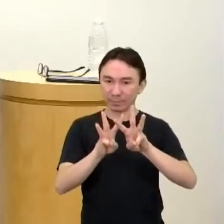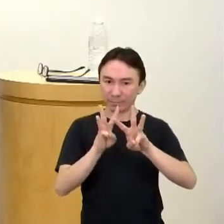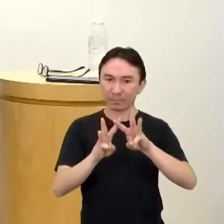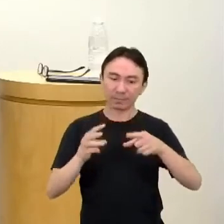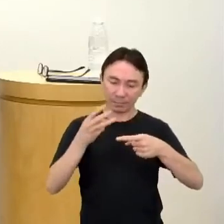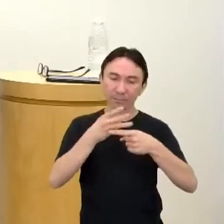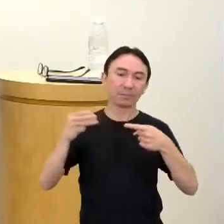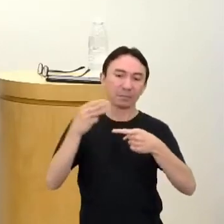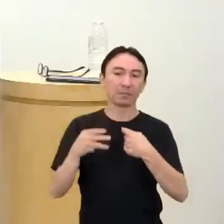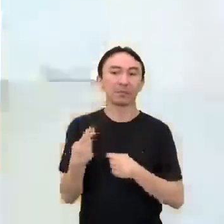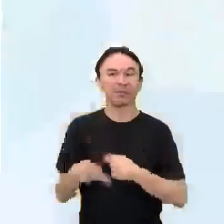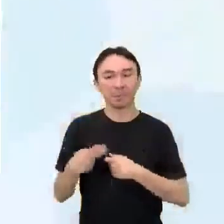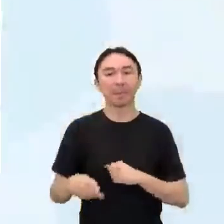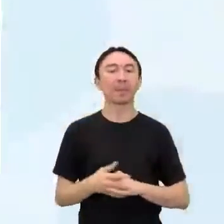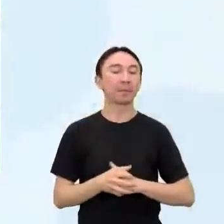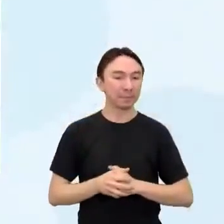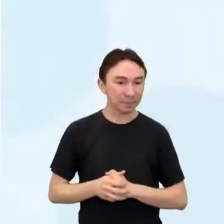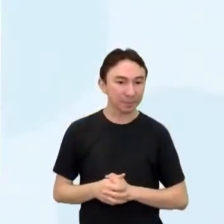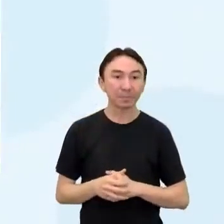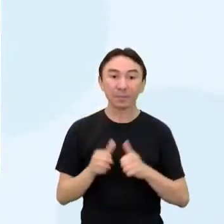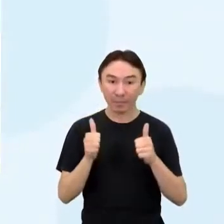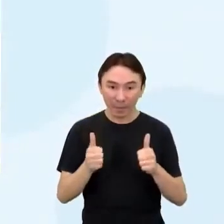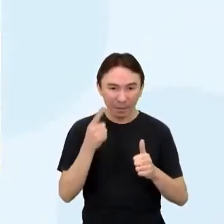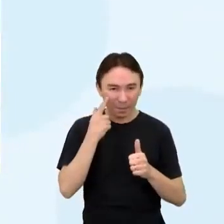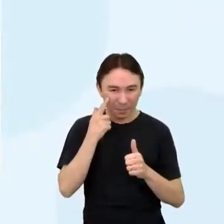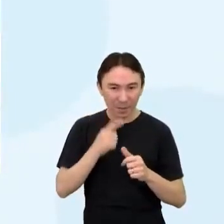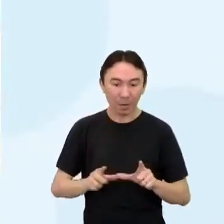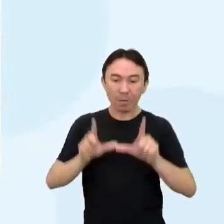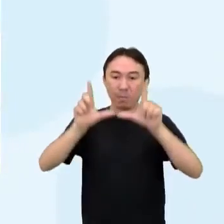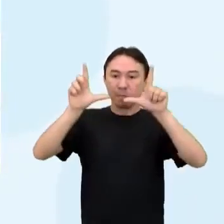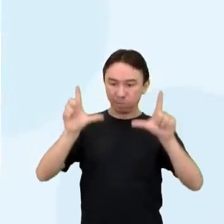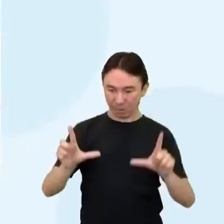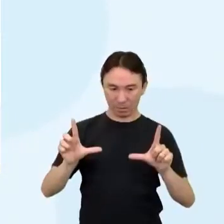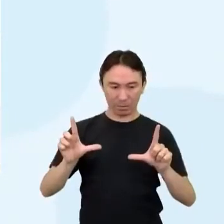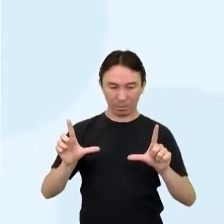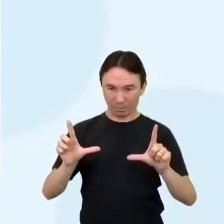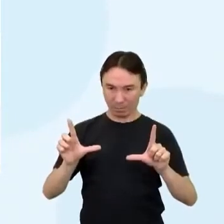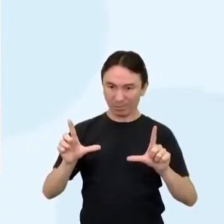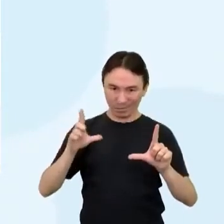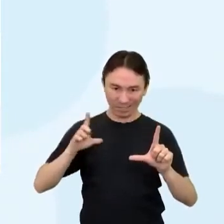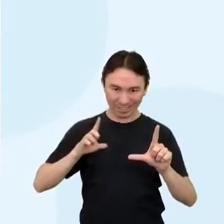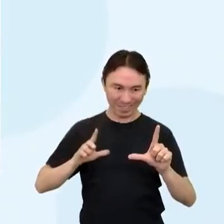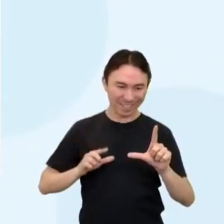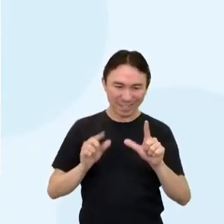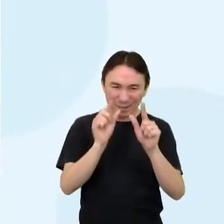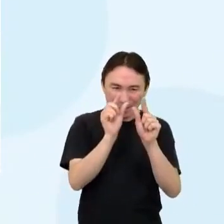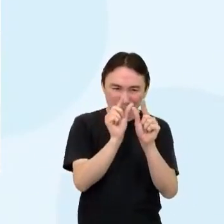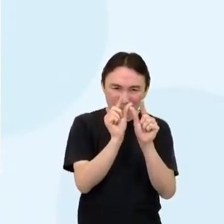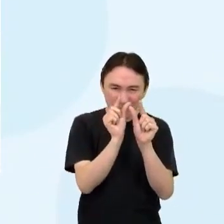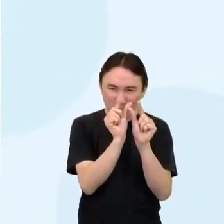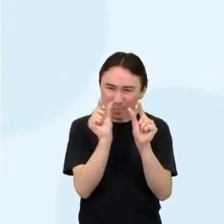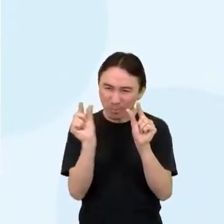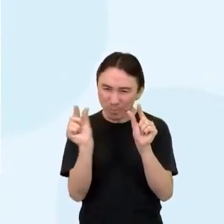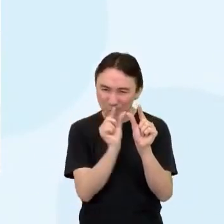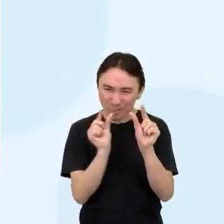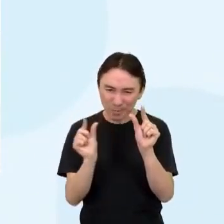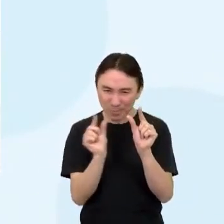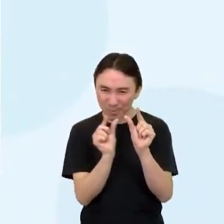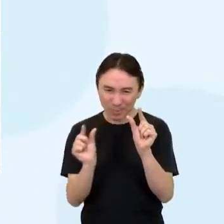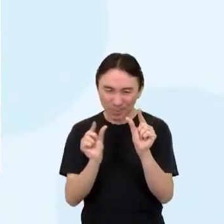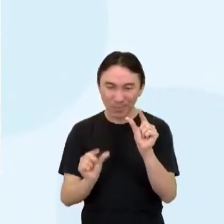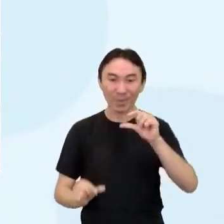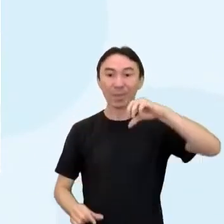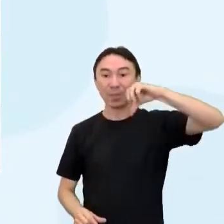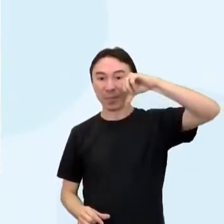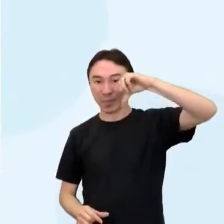quadrado a seguir está dividido em 9 quadradinhos iguais, ok? Aqui a aula de hoje é falando de quadrado. Quadrado é uma figura mágica e vocês já